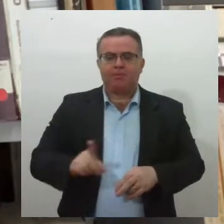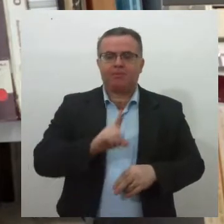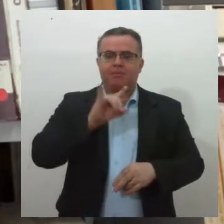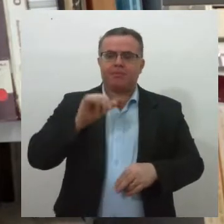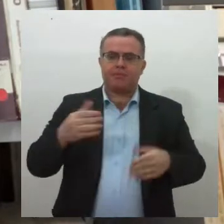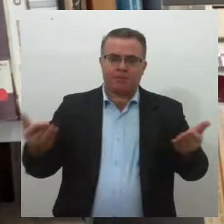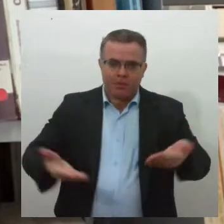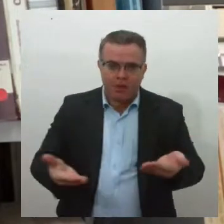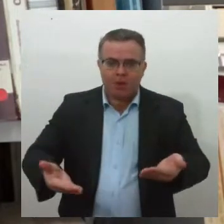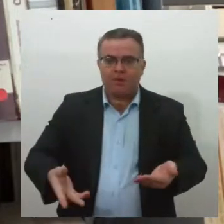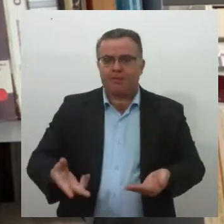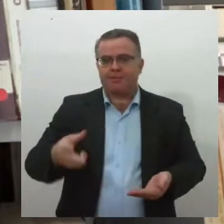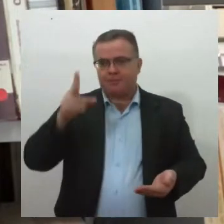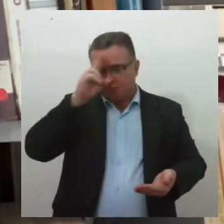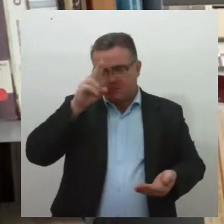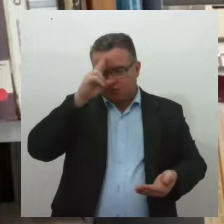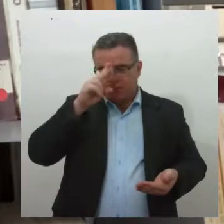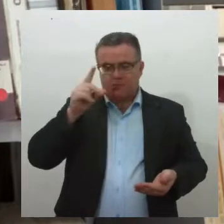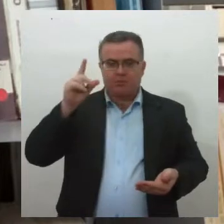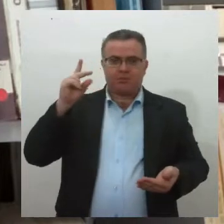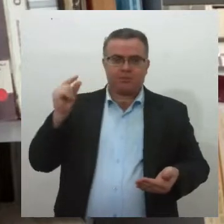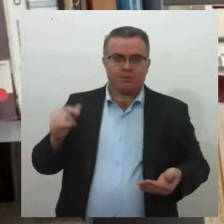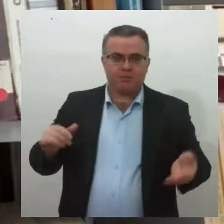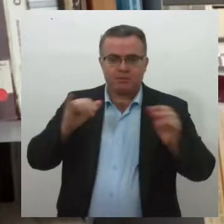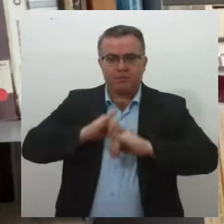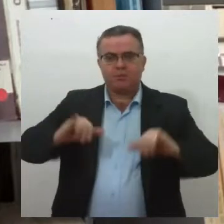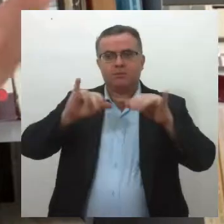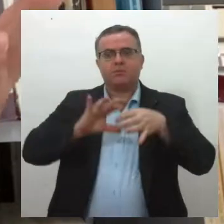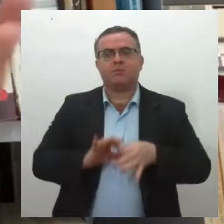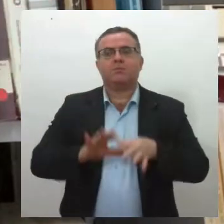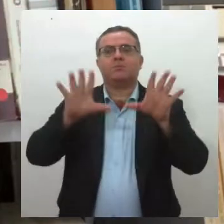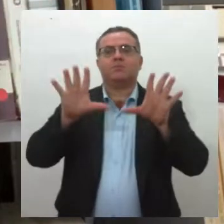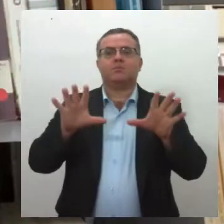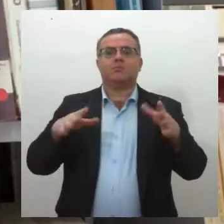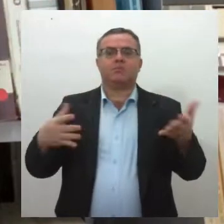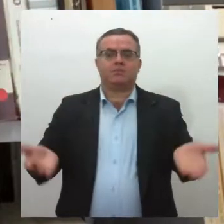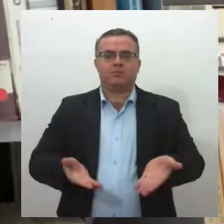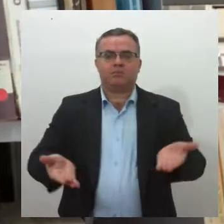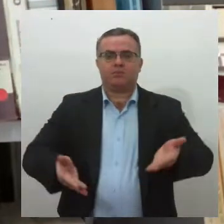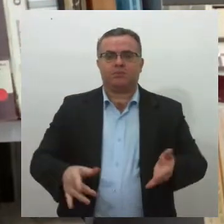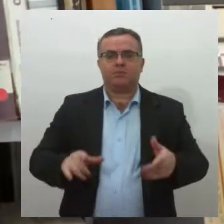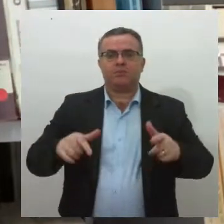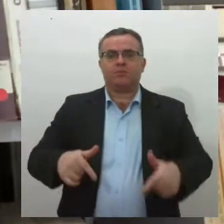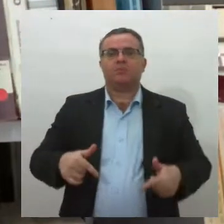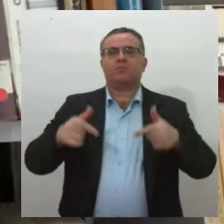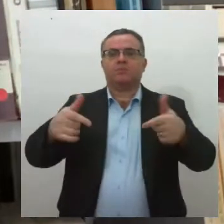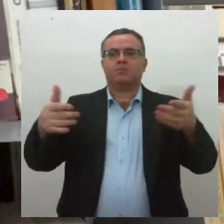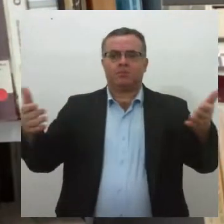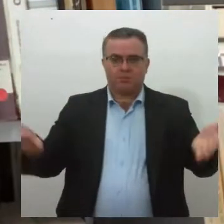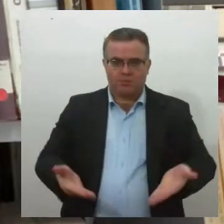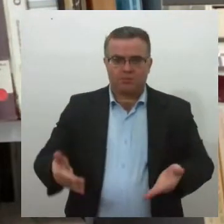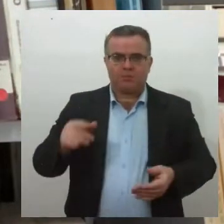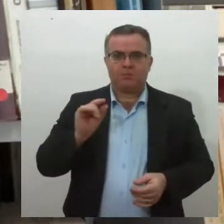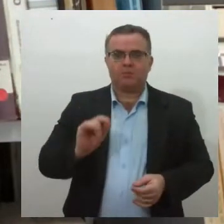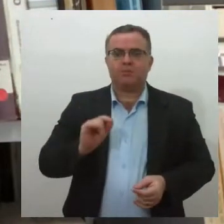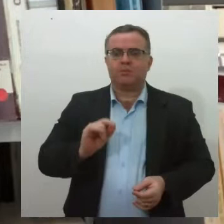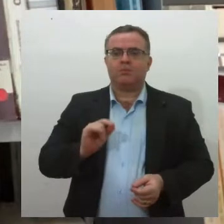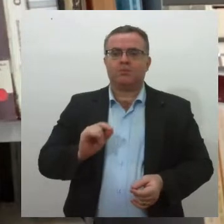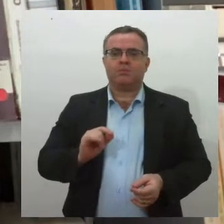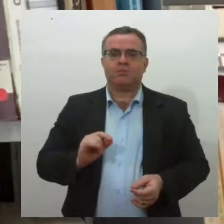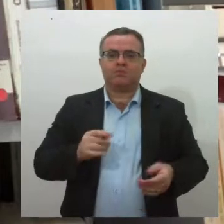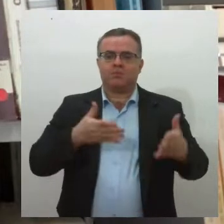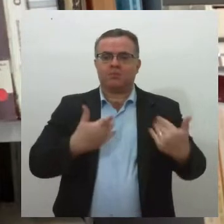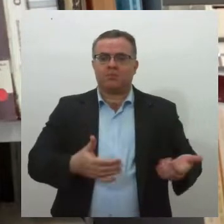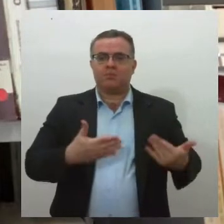memória a proclamação da República e temos aí um longo desafio. Né? Nós temos uma República